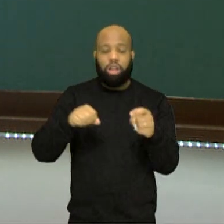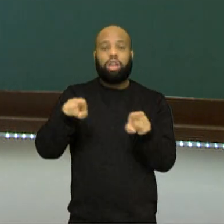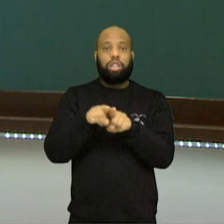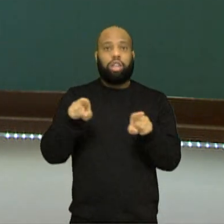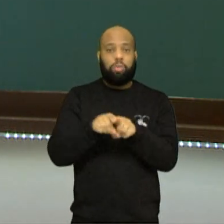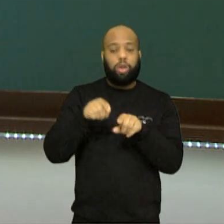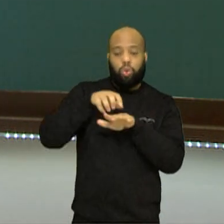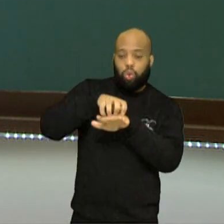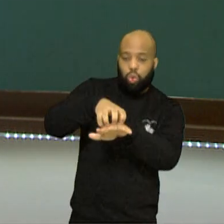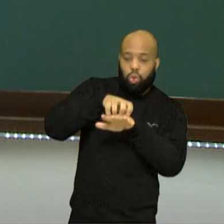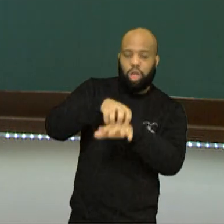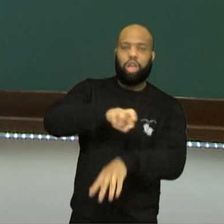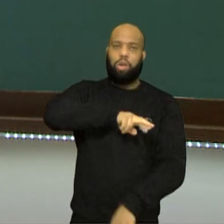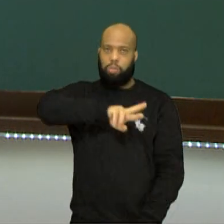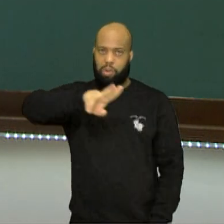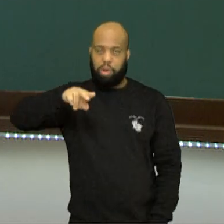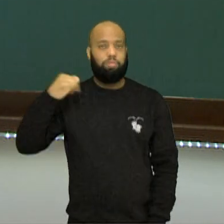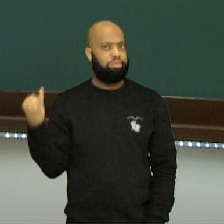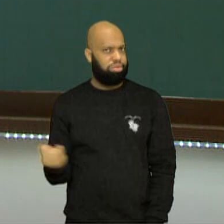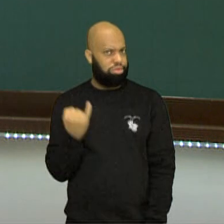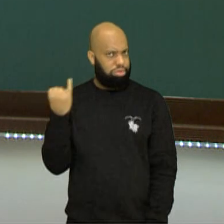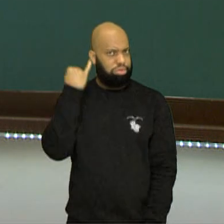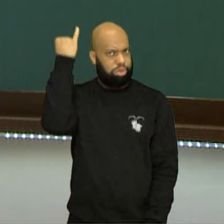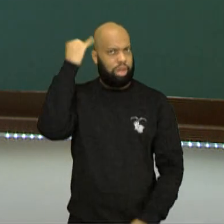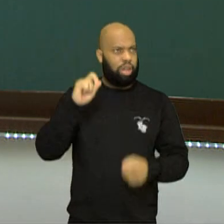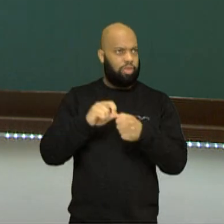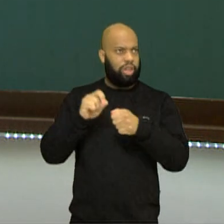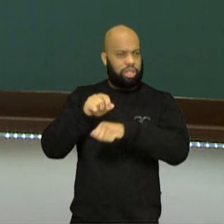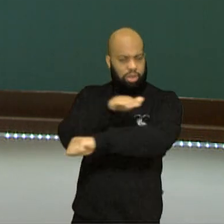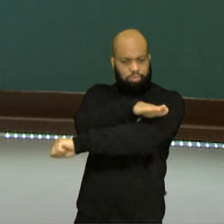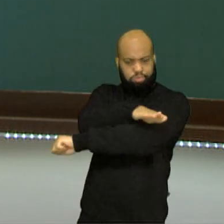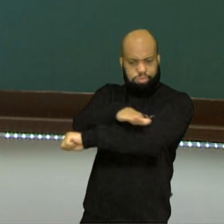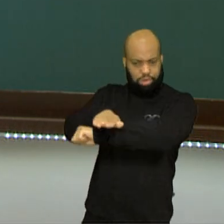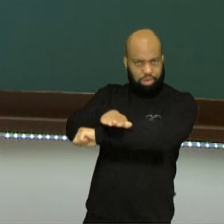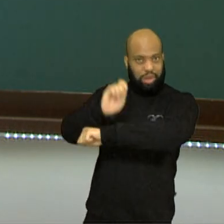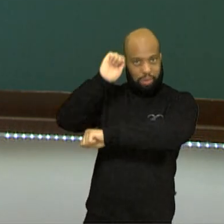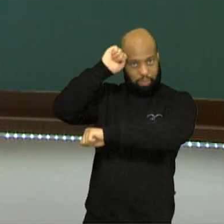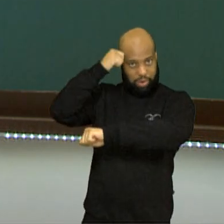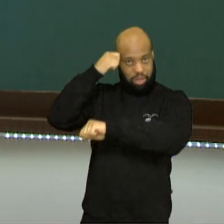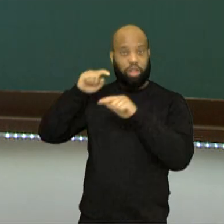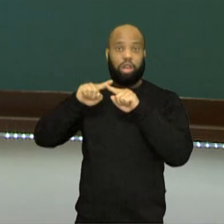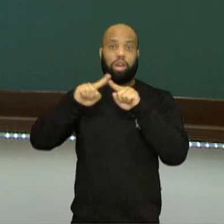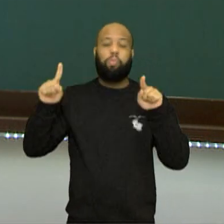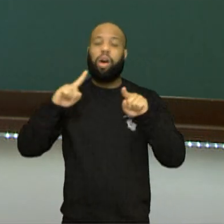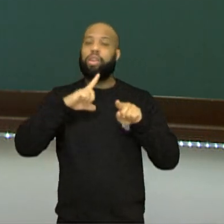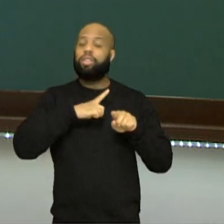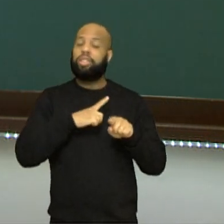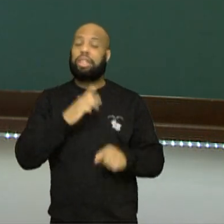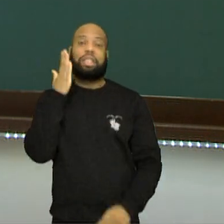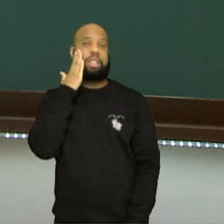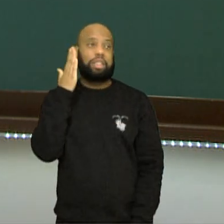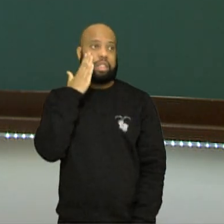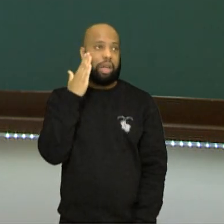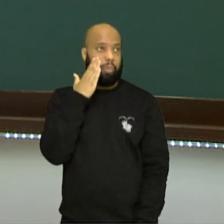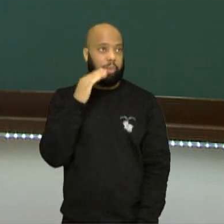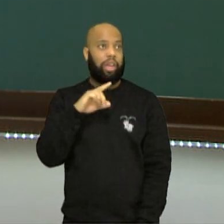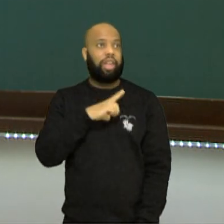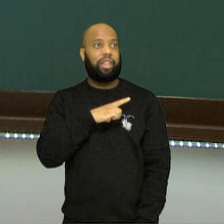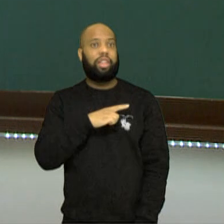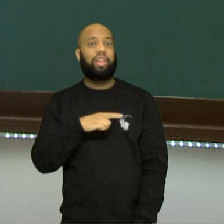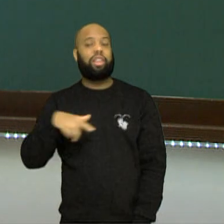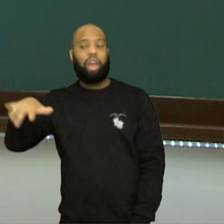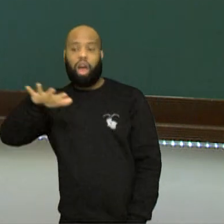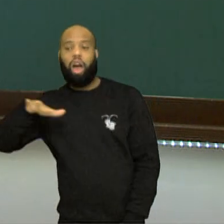transporte público. É importante essa pavimentação. Porém, temos que ter noção que tem que ter